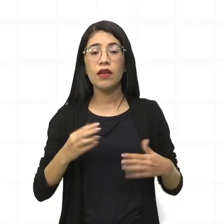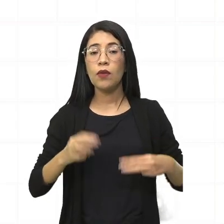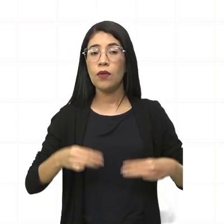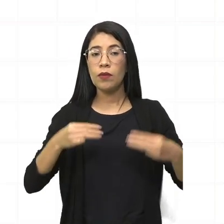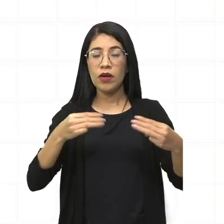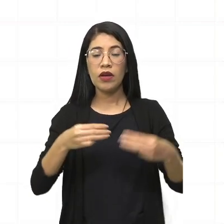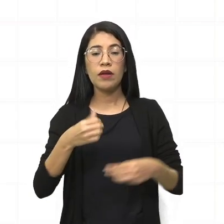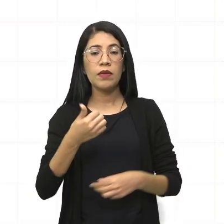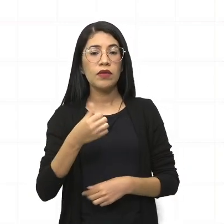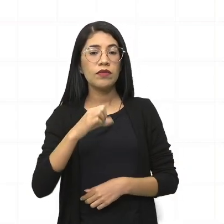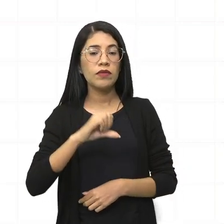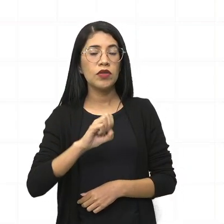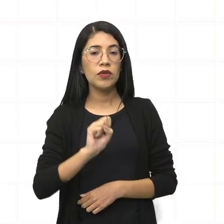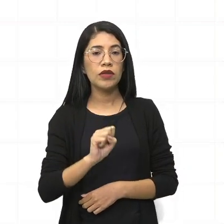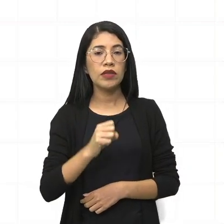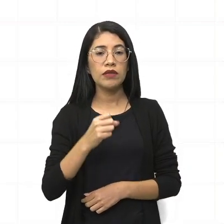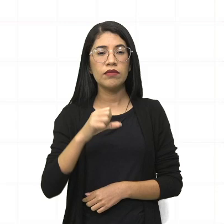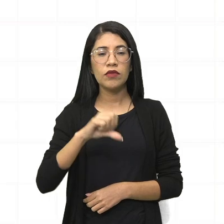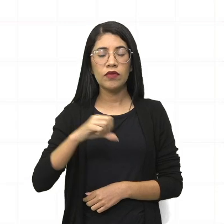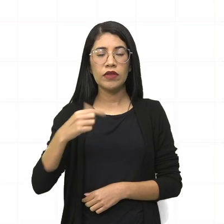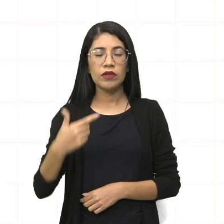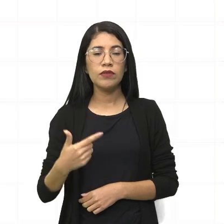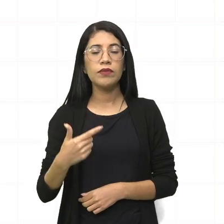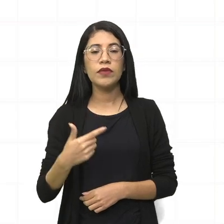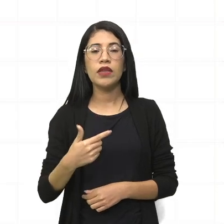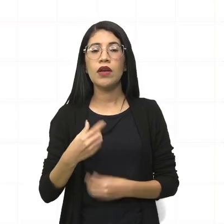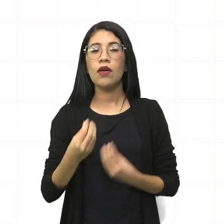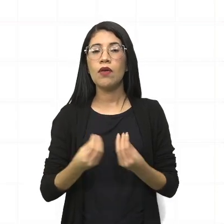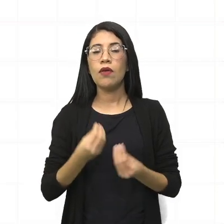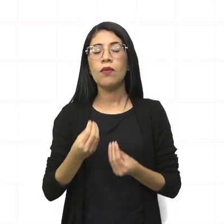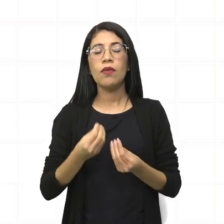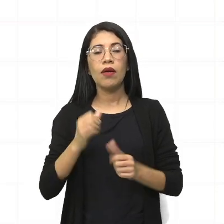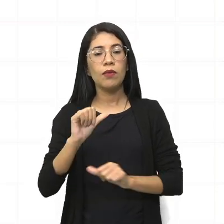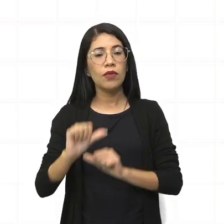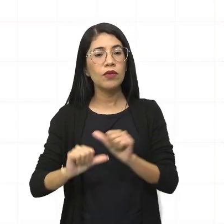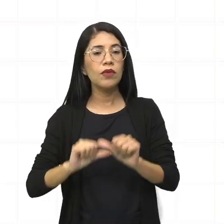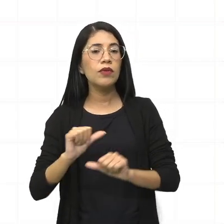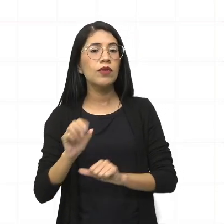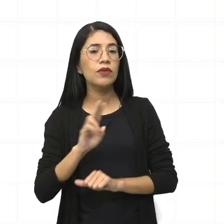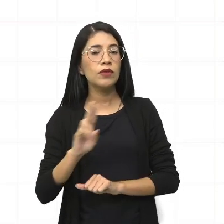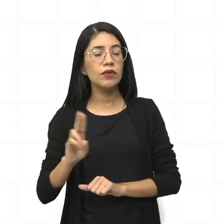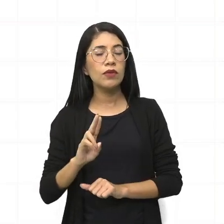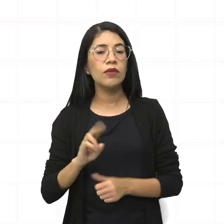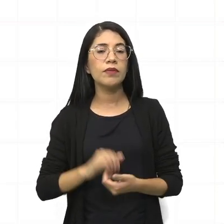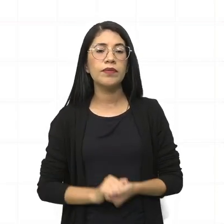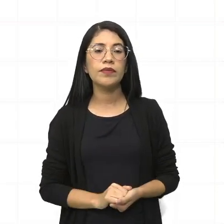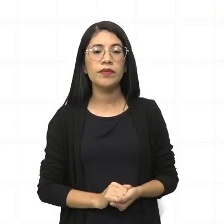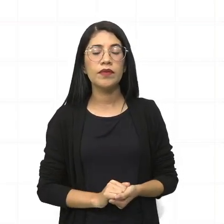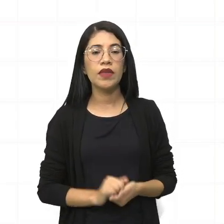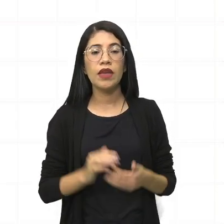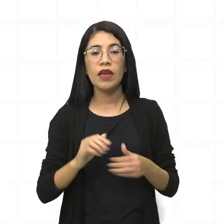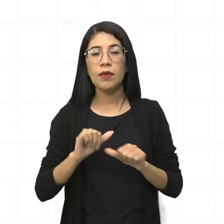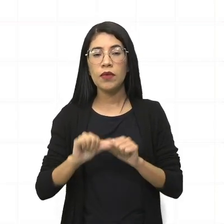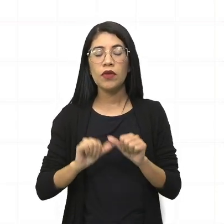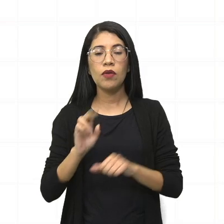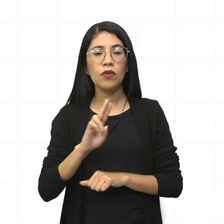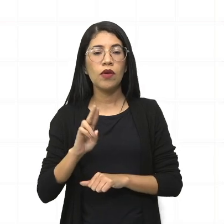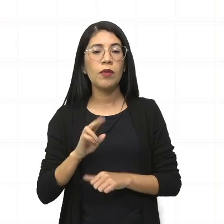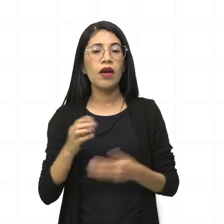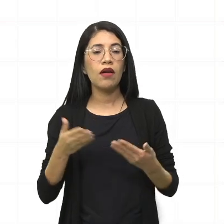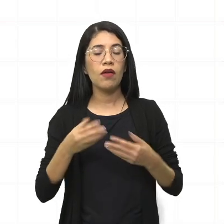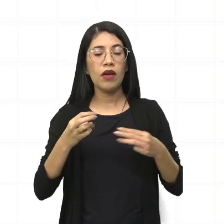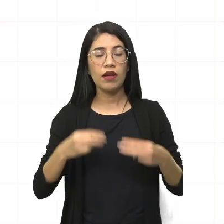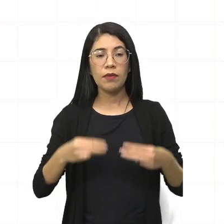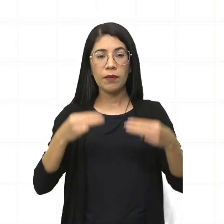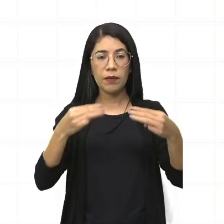ministério, em 1992, ele passou, né, a ser chamado de Ministério do Meio Ambiente, que é